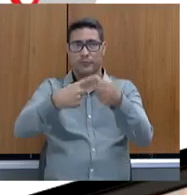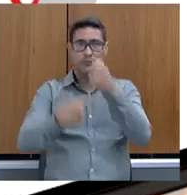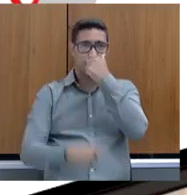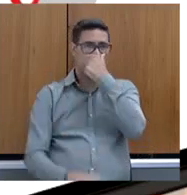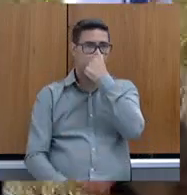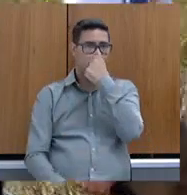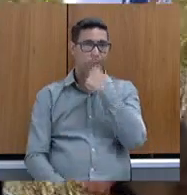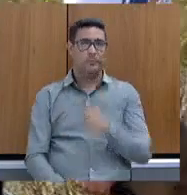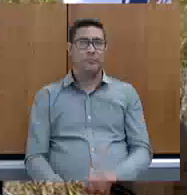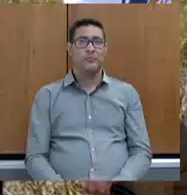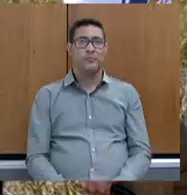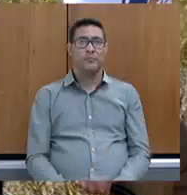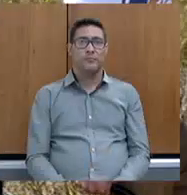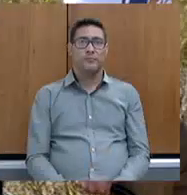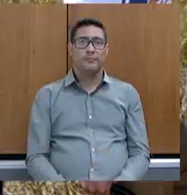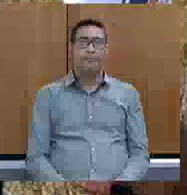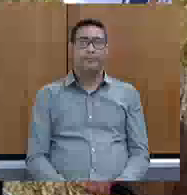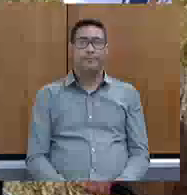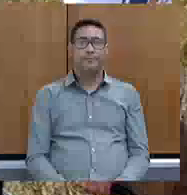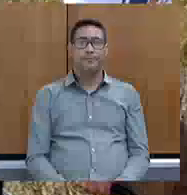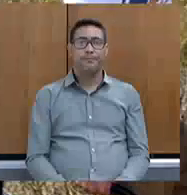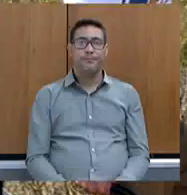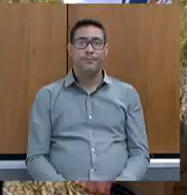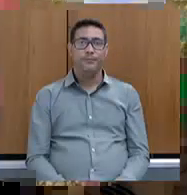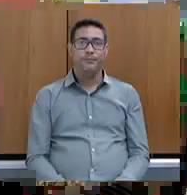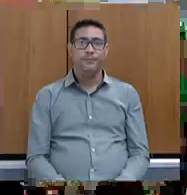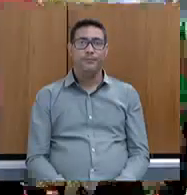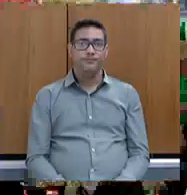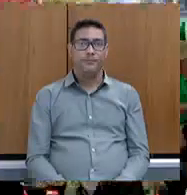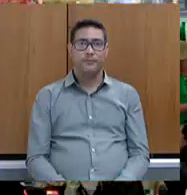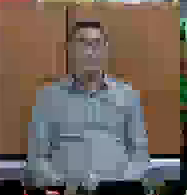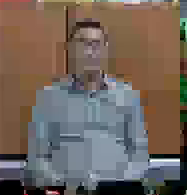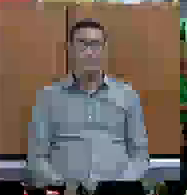passar pode passar